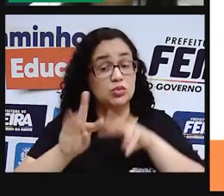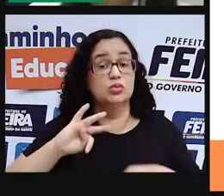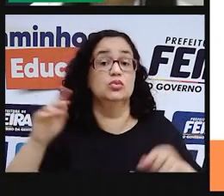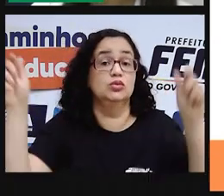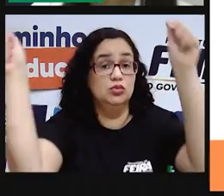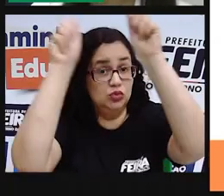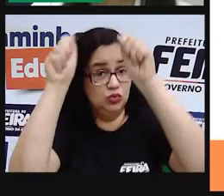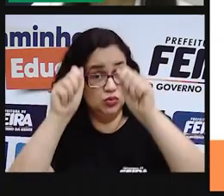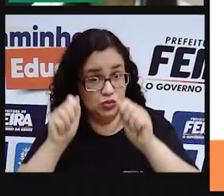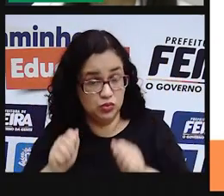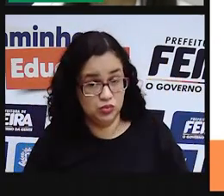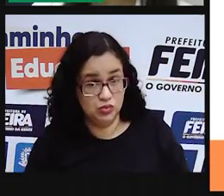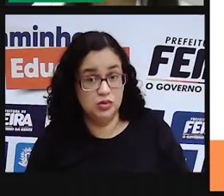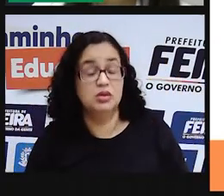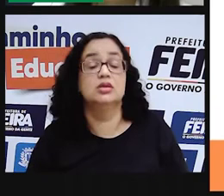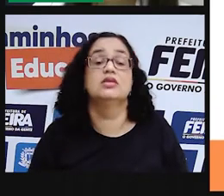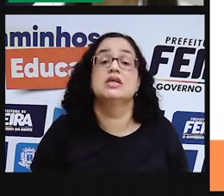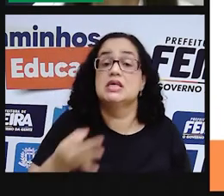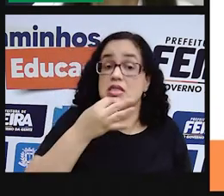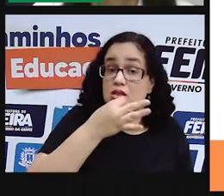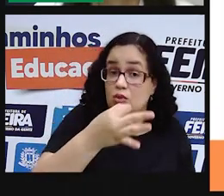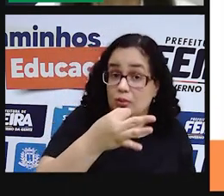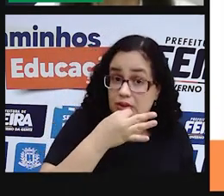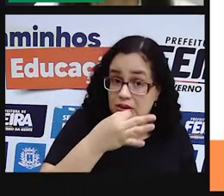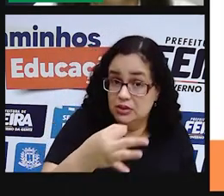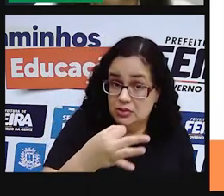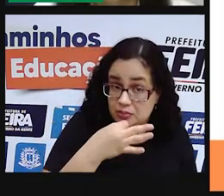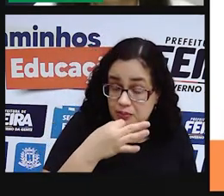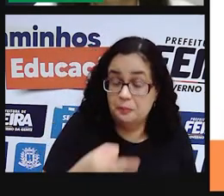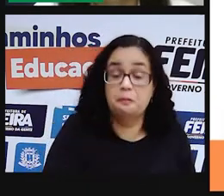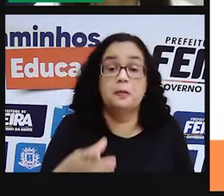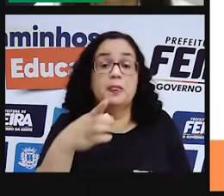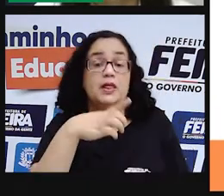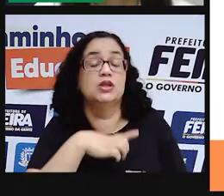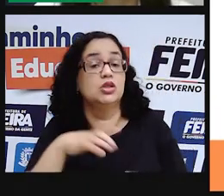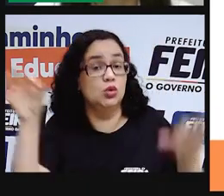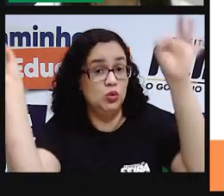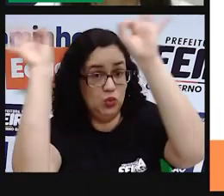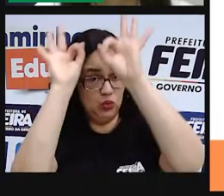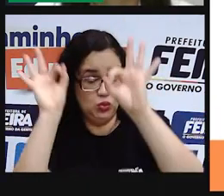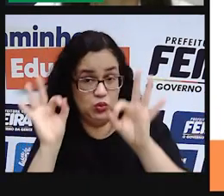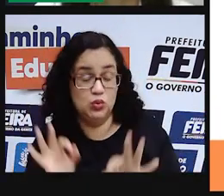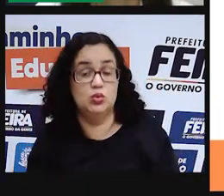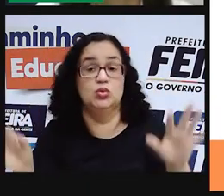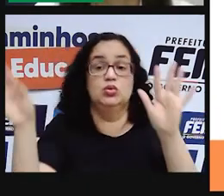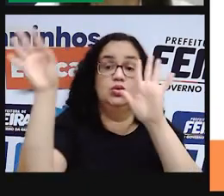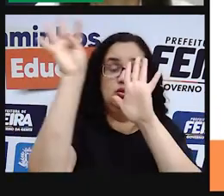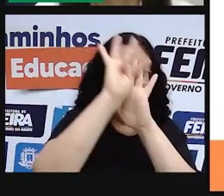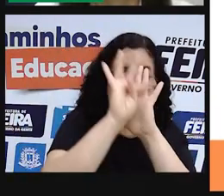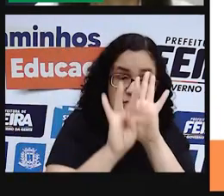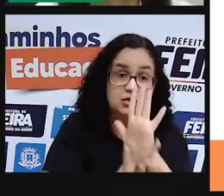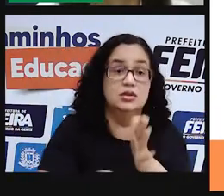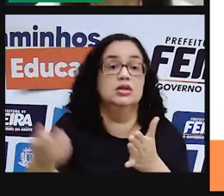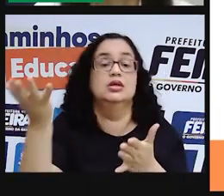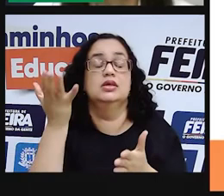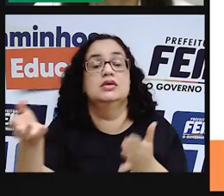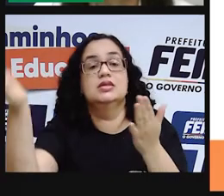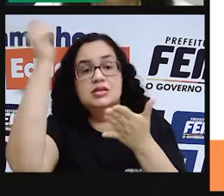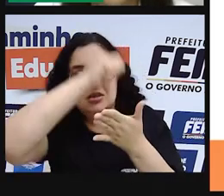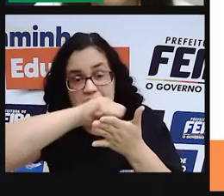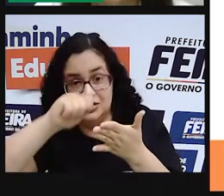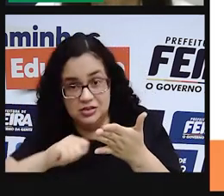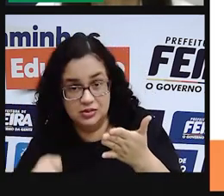estrutura que a gente já vem comentando, que faz parte da organização do texto quando a gente quer escrever, quando a gente